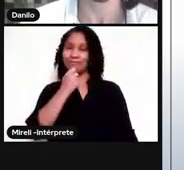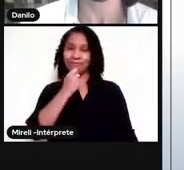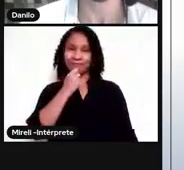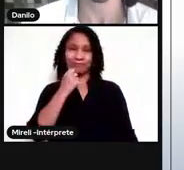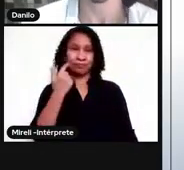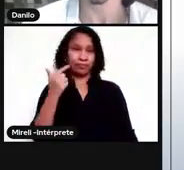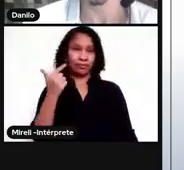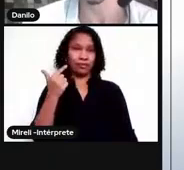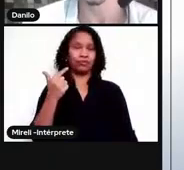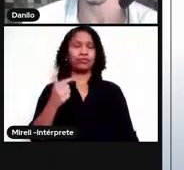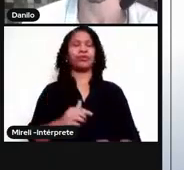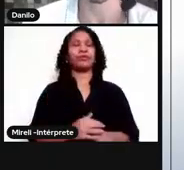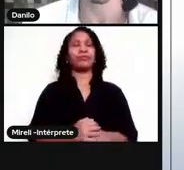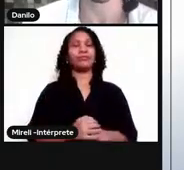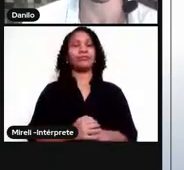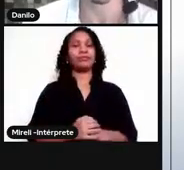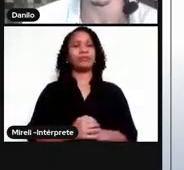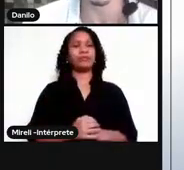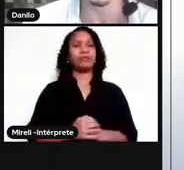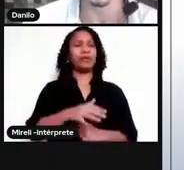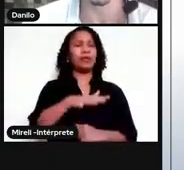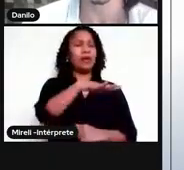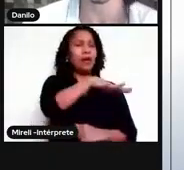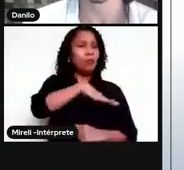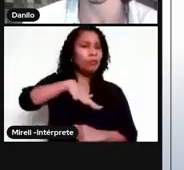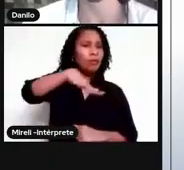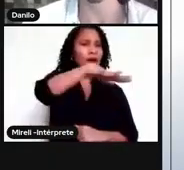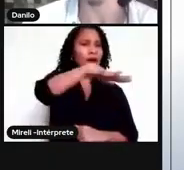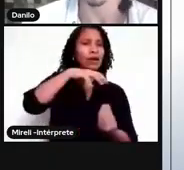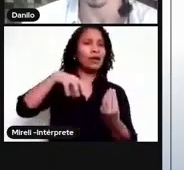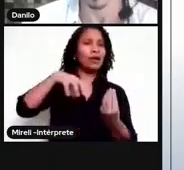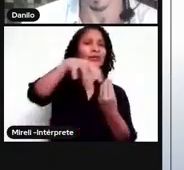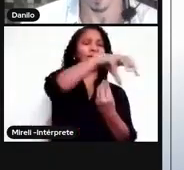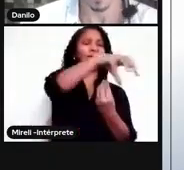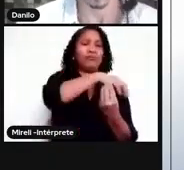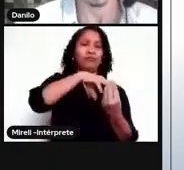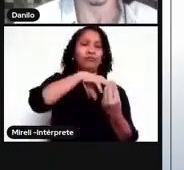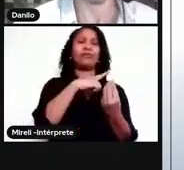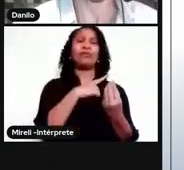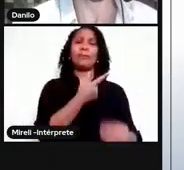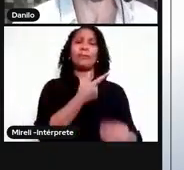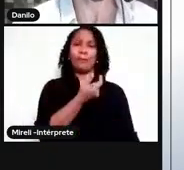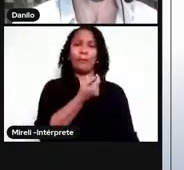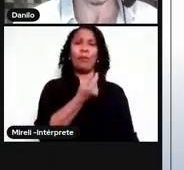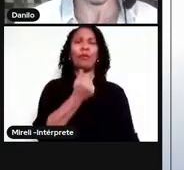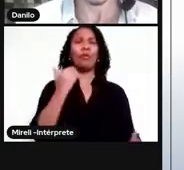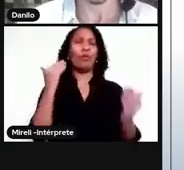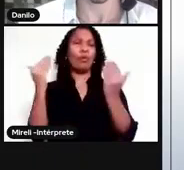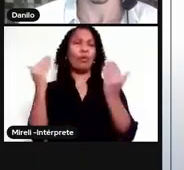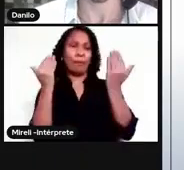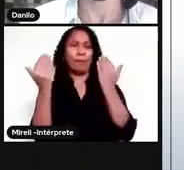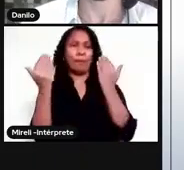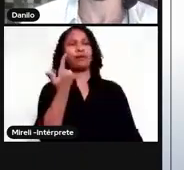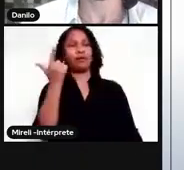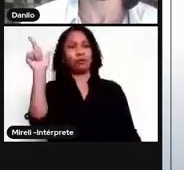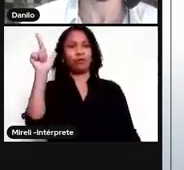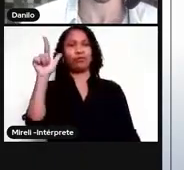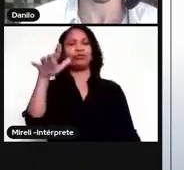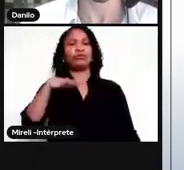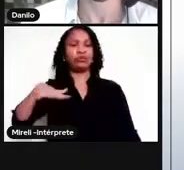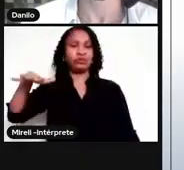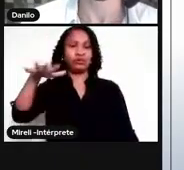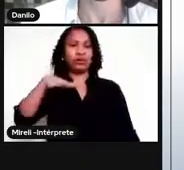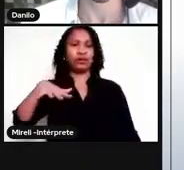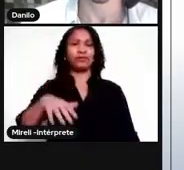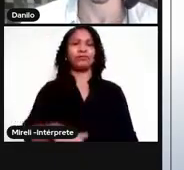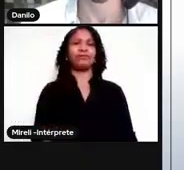o número de trabalhos com fungos em relação a outros organismos vivos ainda é baixo. A maioria dos modelos, no caso, eles são